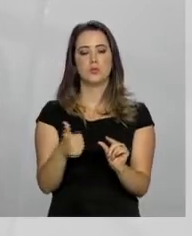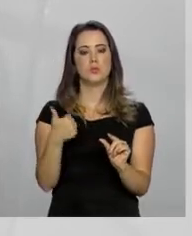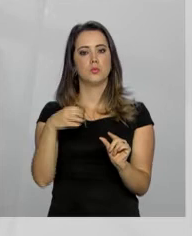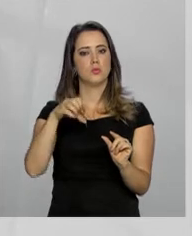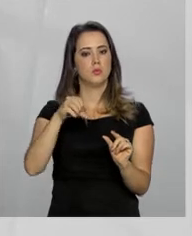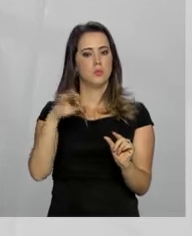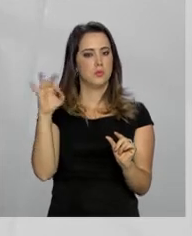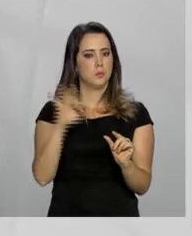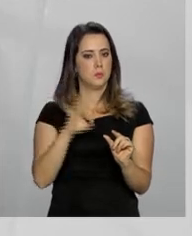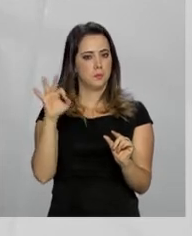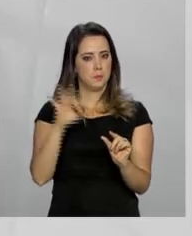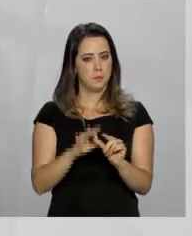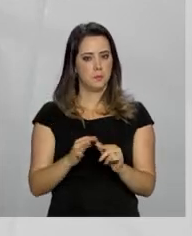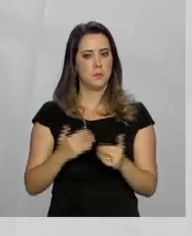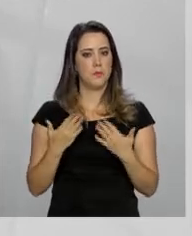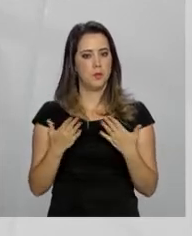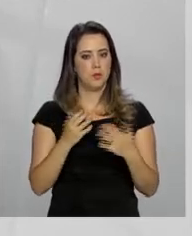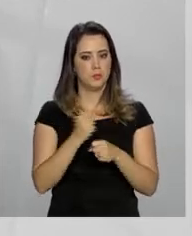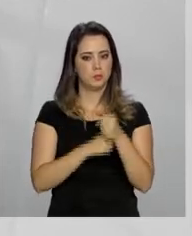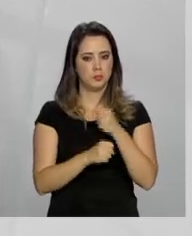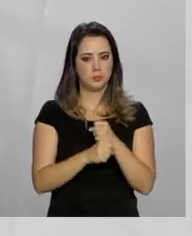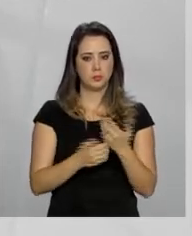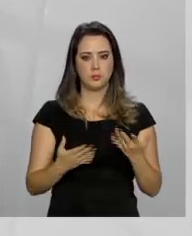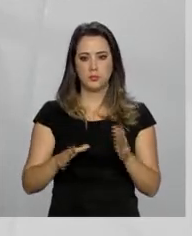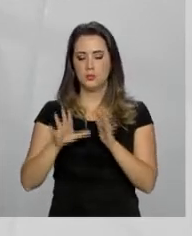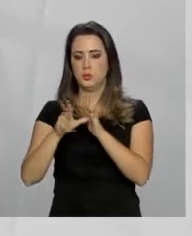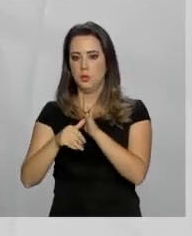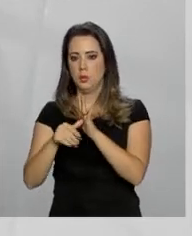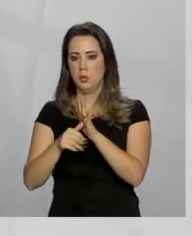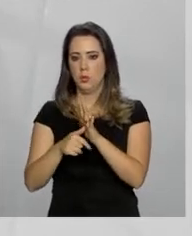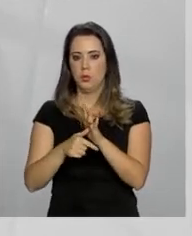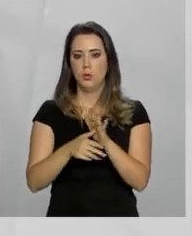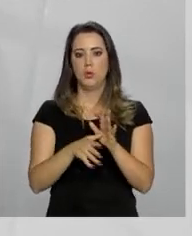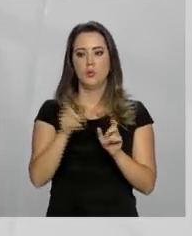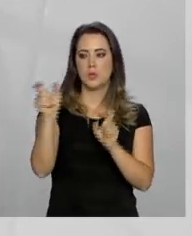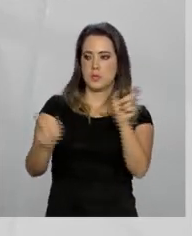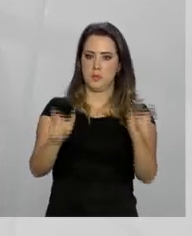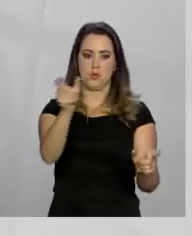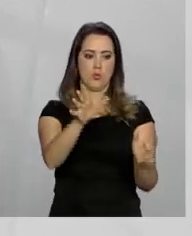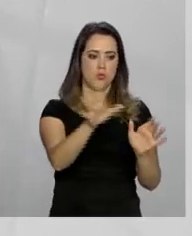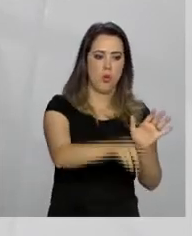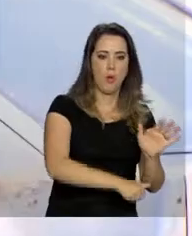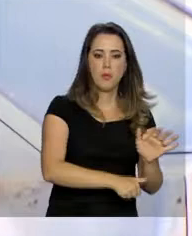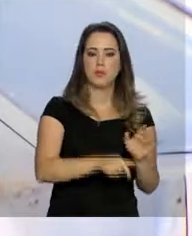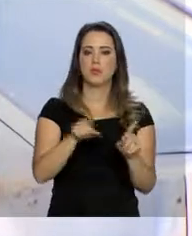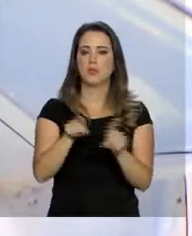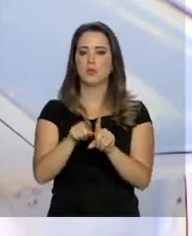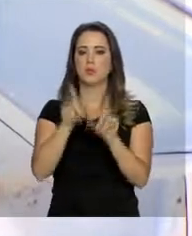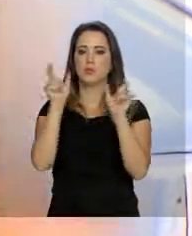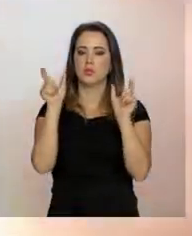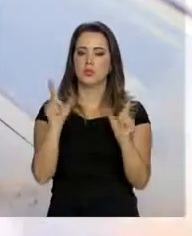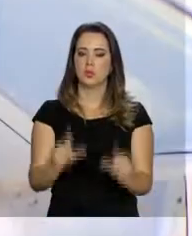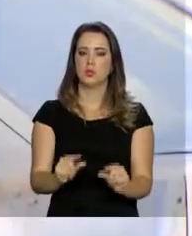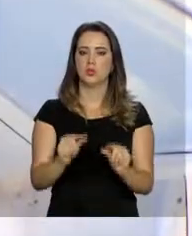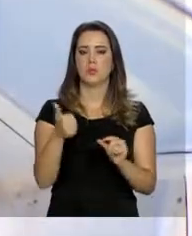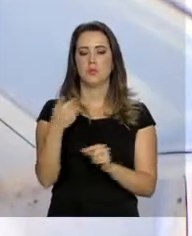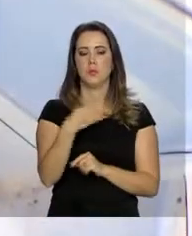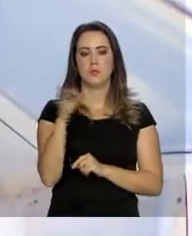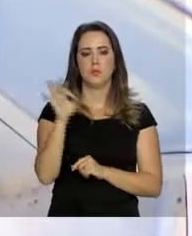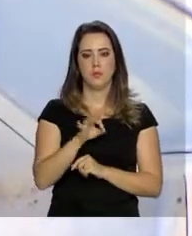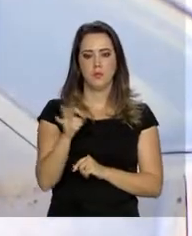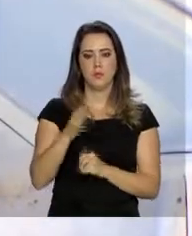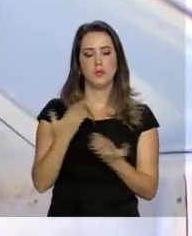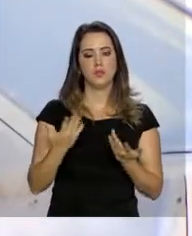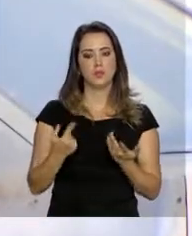do ano passado de 19 por cento o roubo de rua também caiu 12 por cento segundo o gabinete de intervenção federal